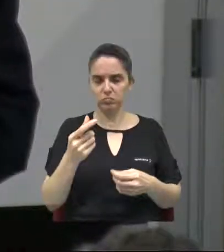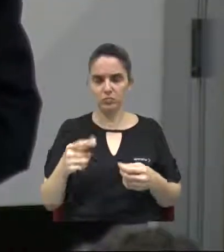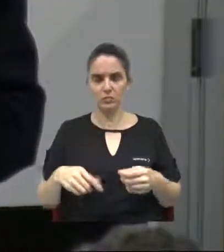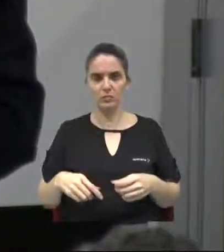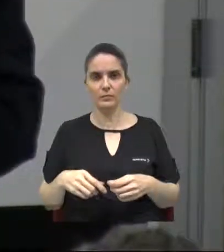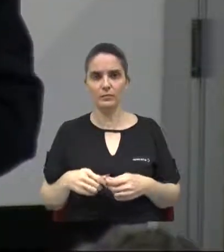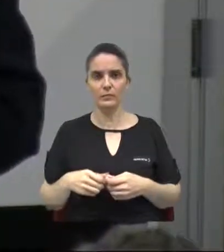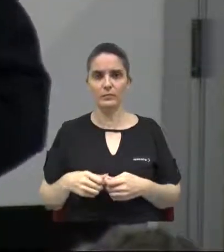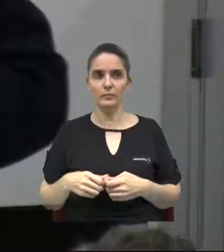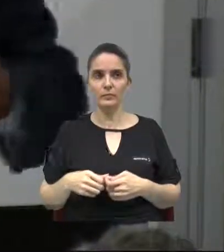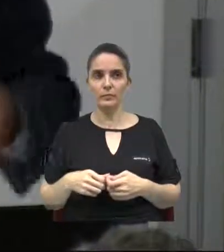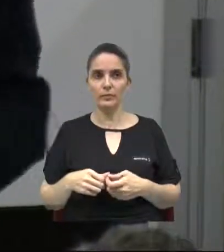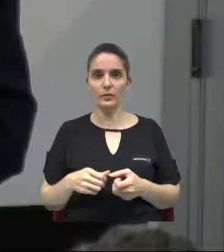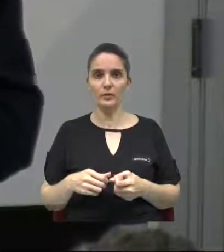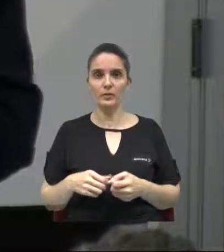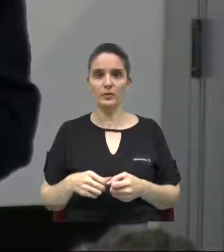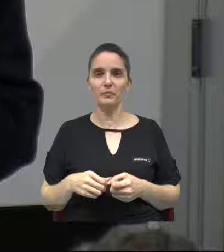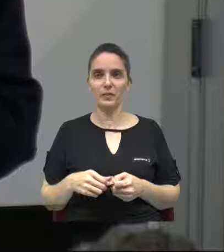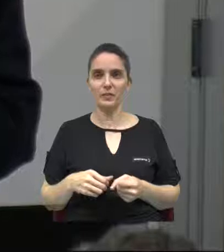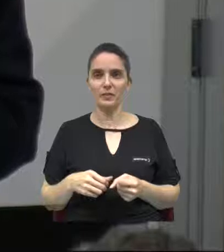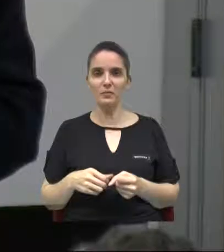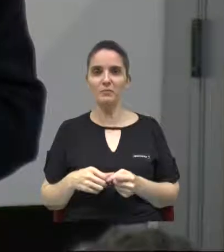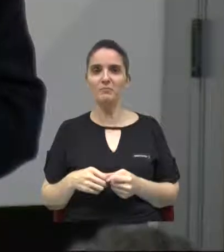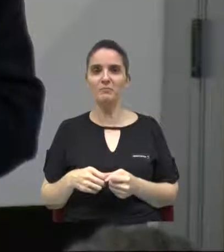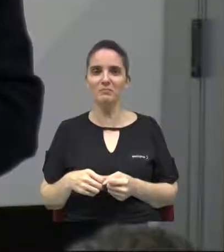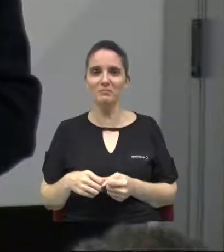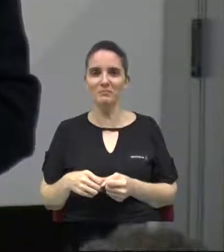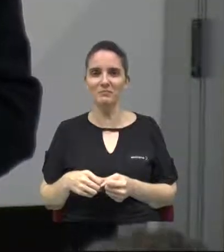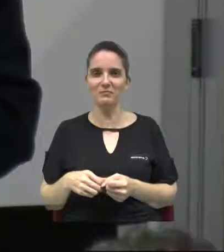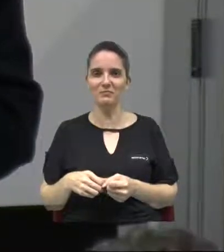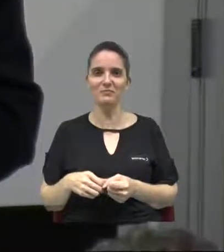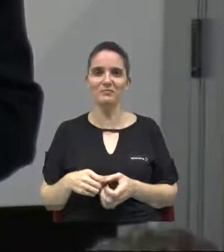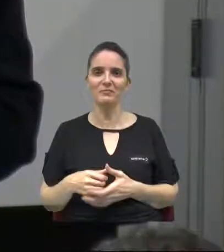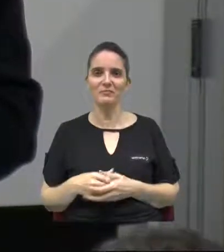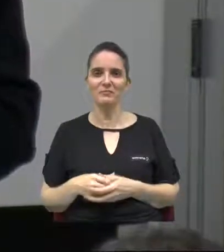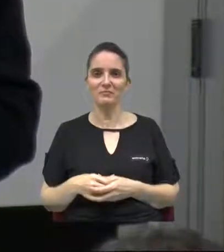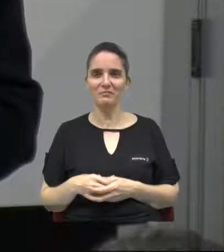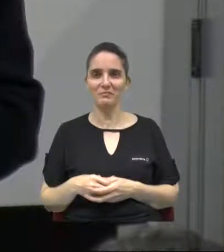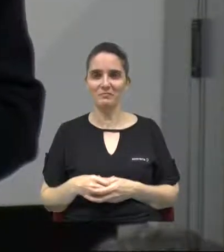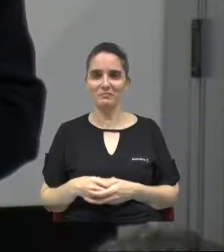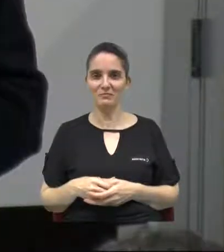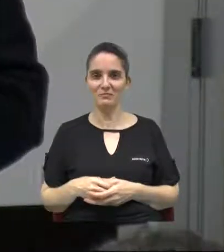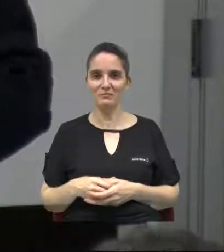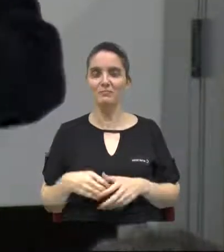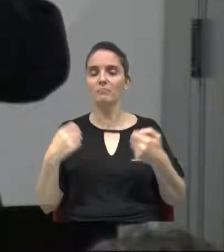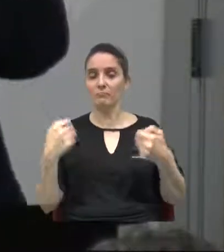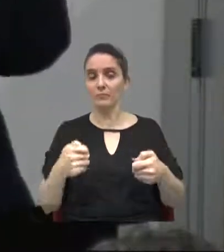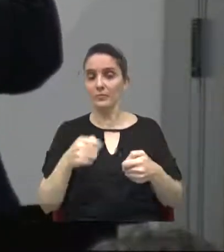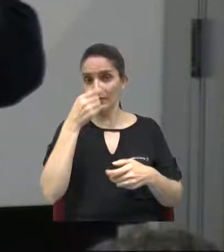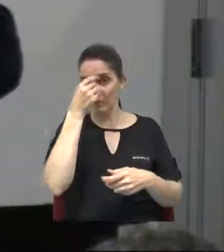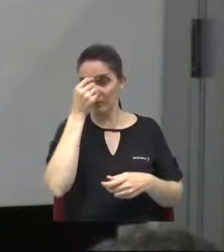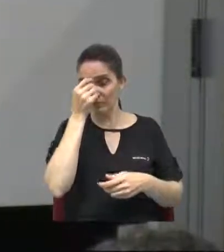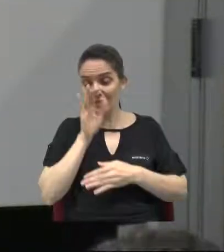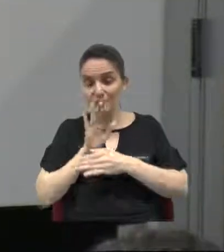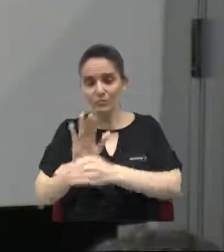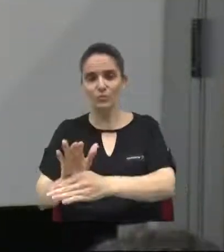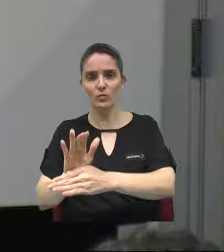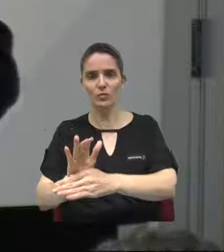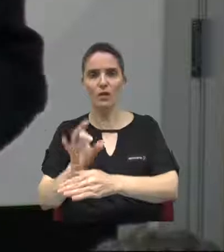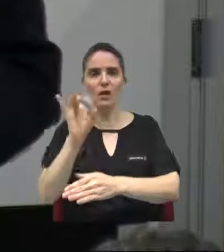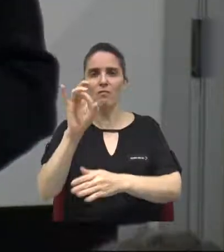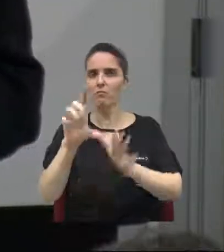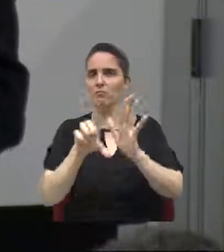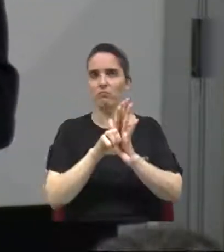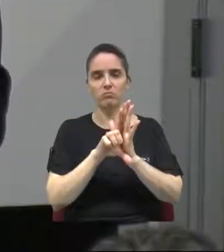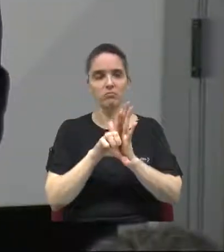Então, realmente, quero se associar aí aos pronunciamentos, colocar à disposição. Não é somente a lei do senhor